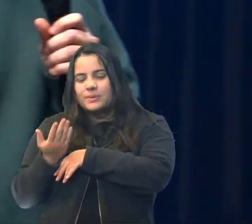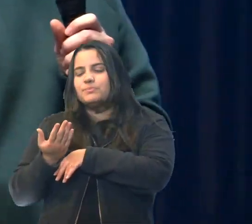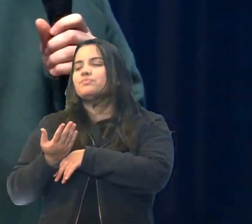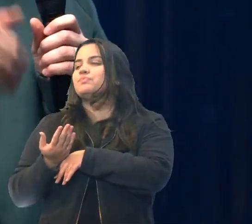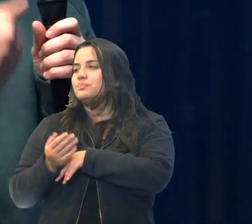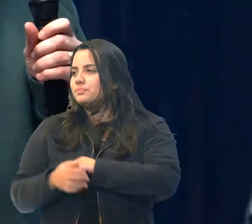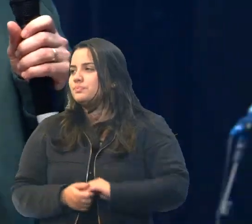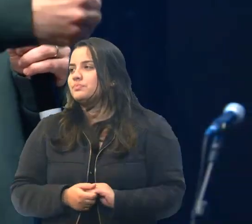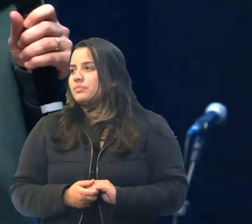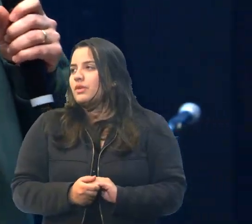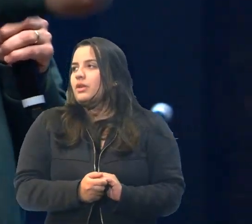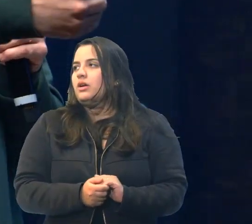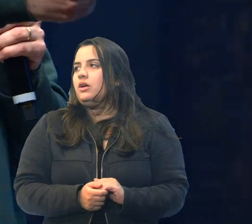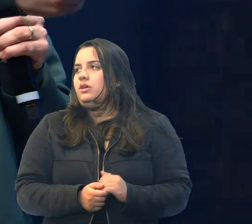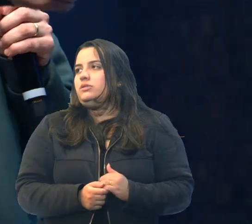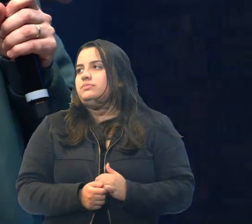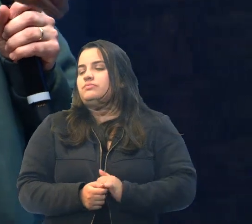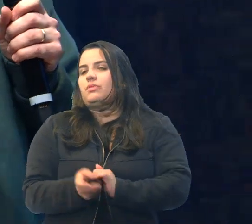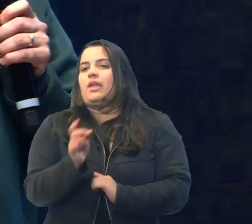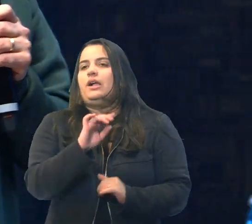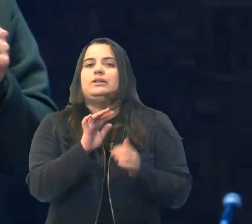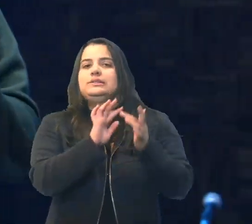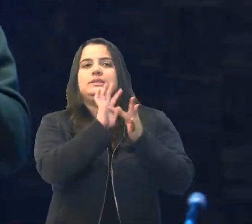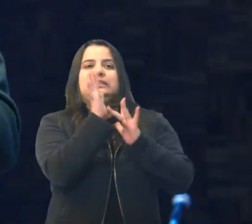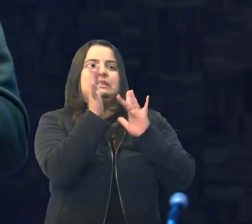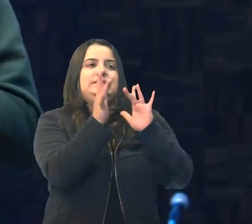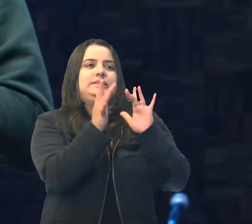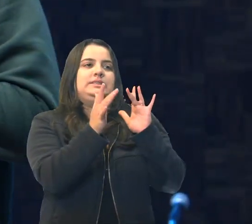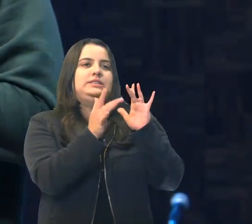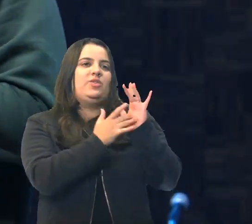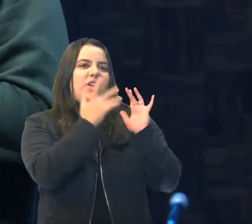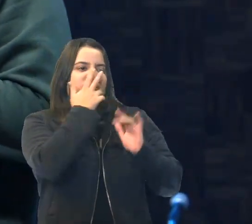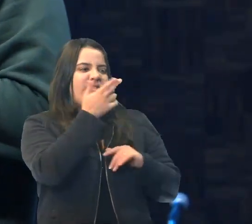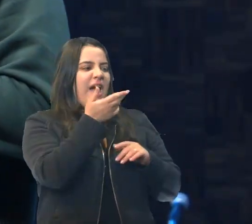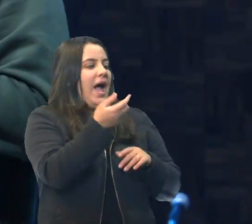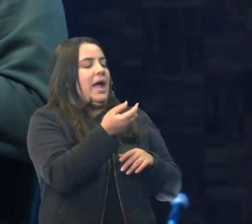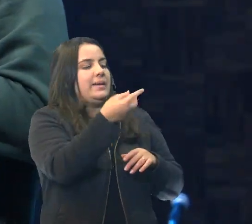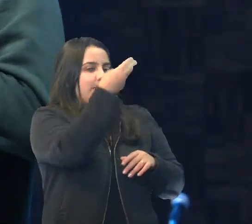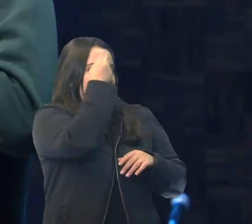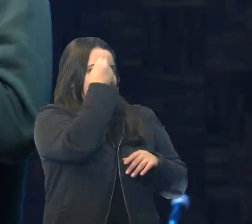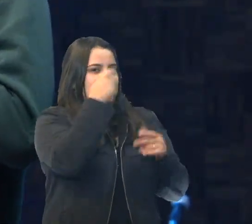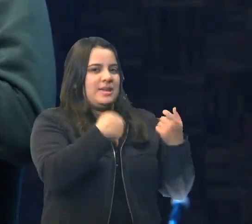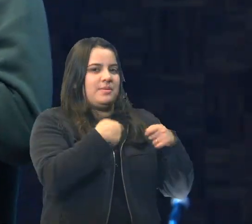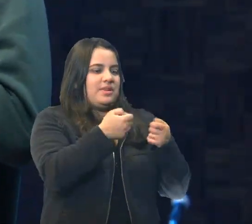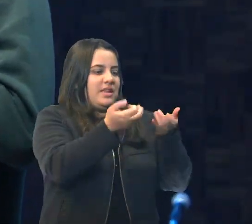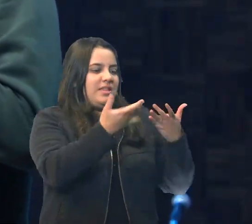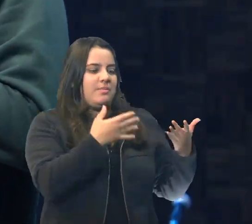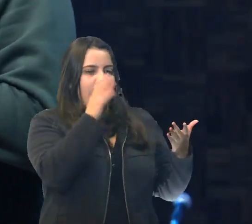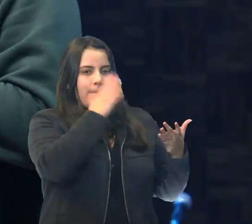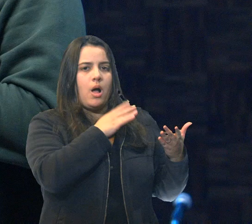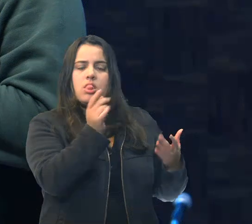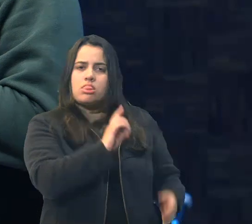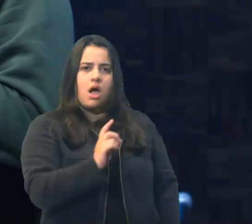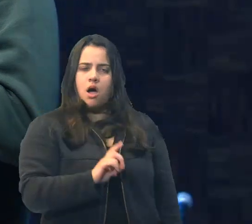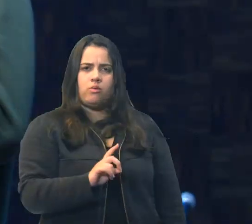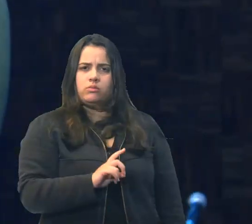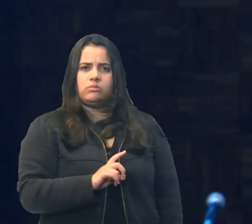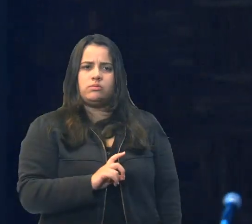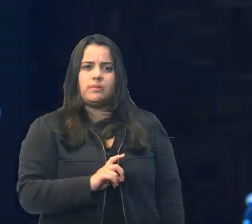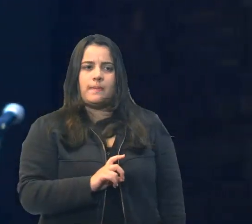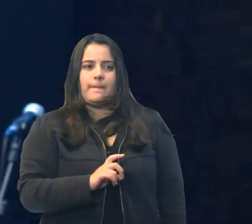que Jesus não achava que Maria devia receber mal as pessoas, porque a Bíblia incentiva a hospitalidade,